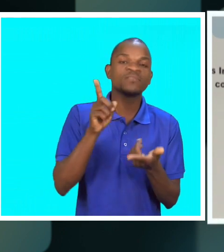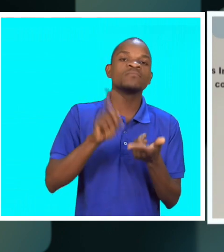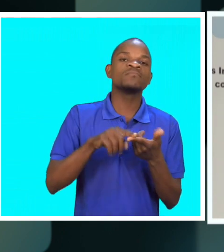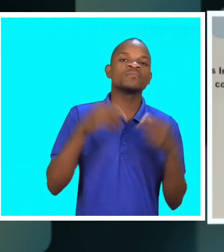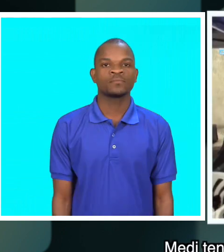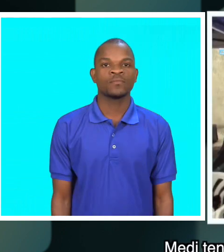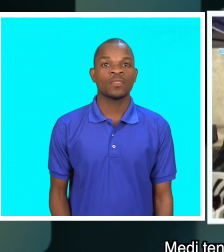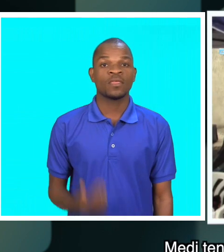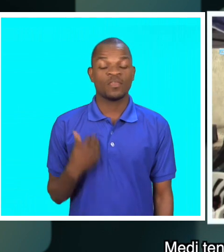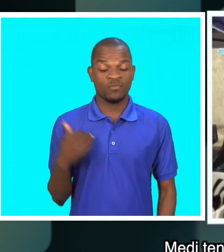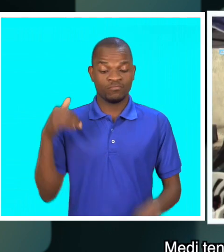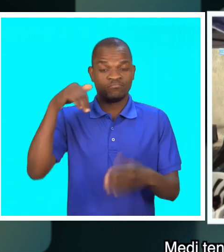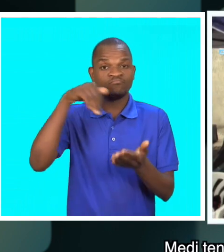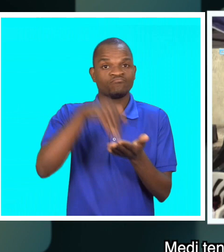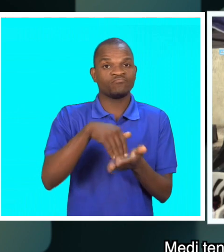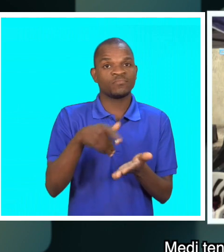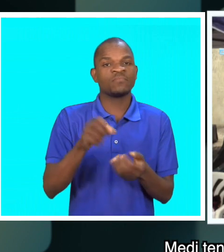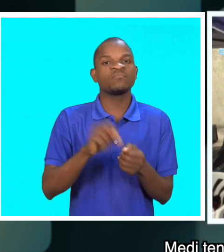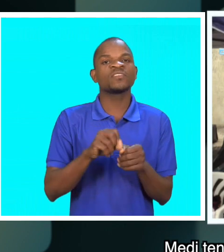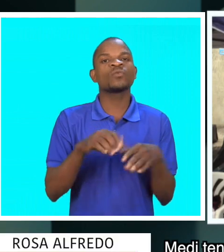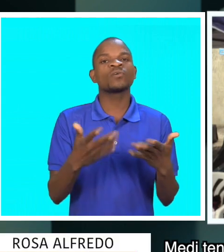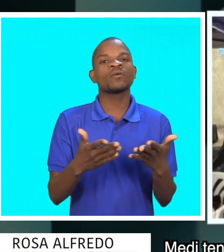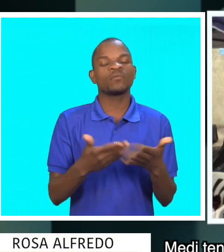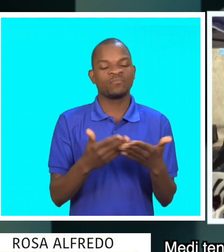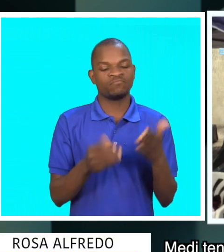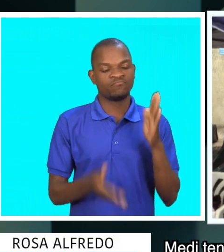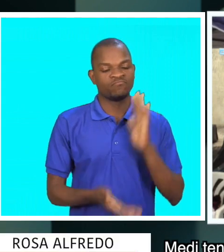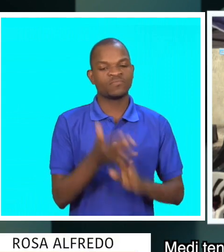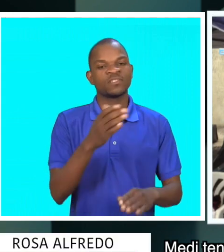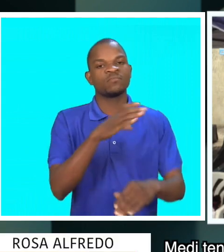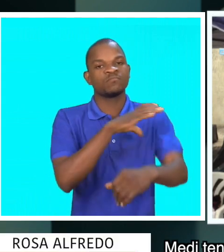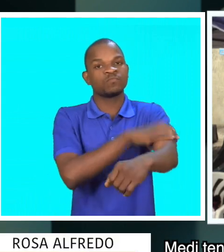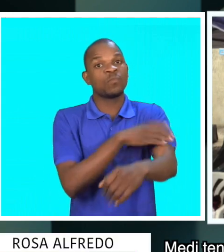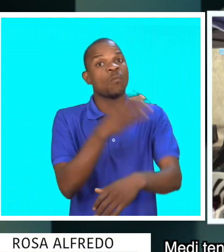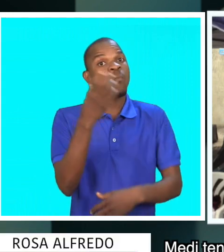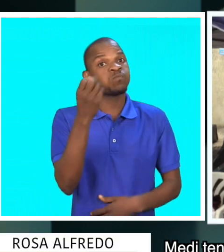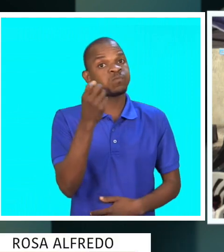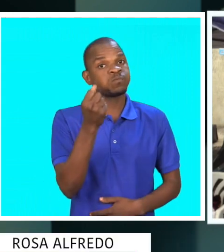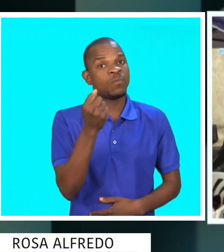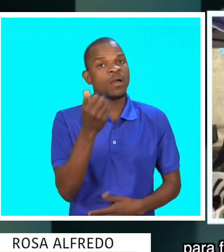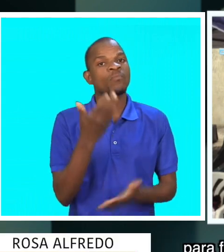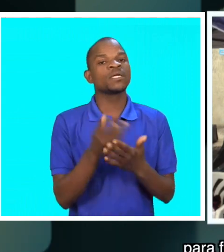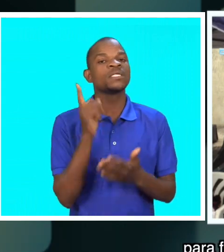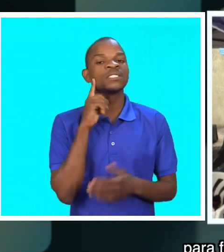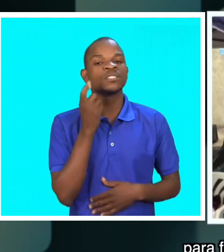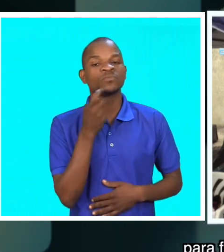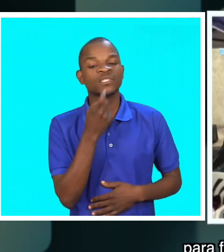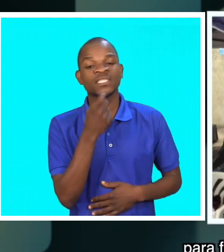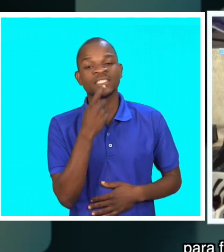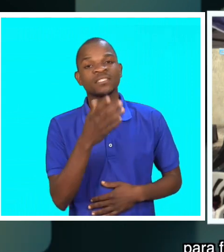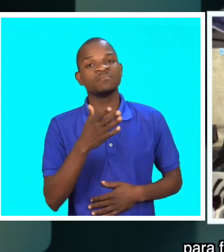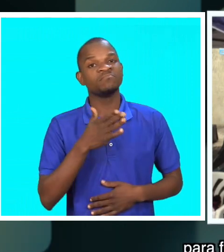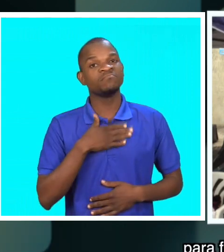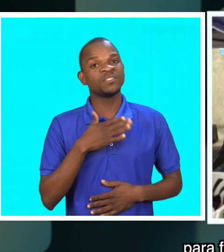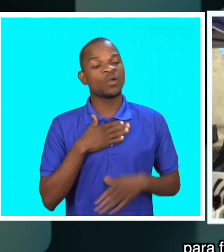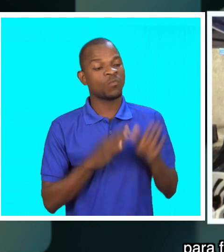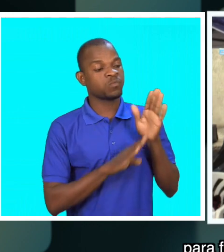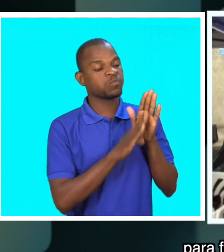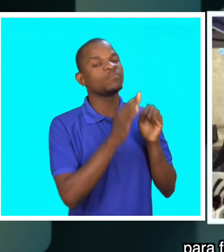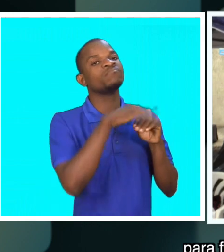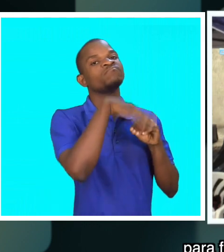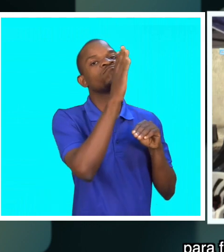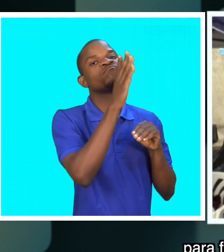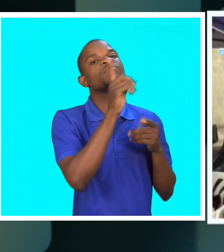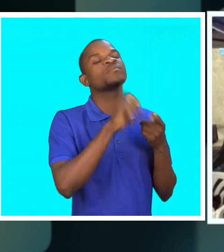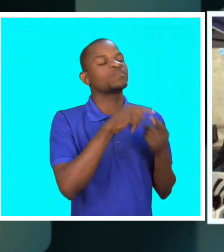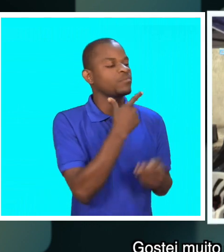exercícios. Para medir a atenção, diz que a minha atenção é alta, tenho que ir ao hospital para fazer tratamento,